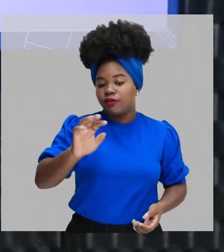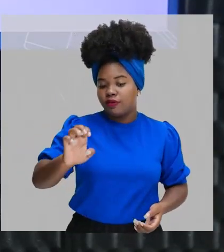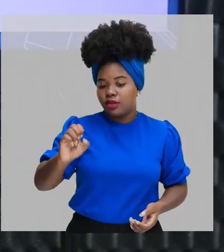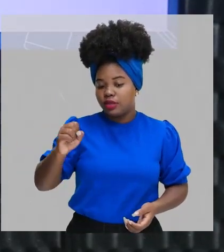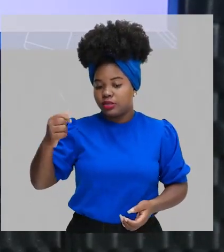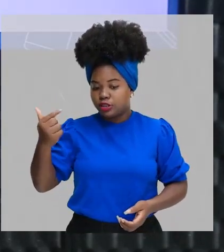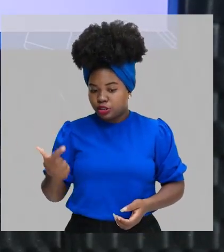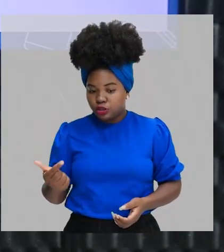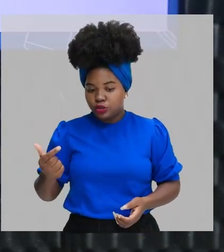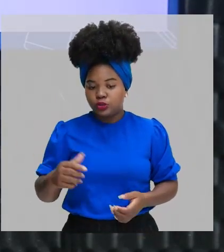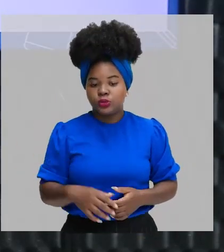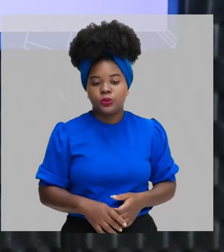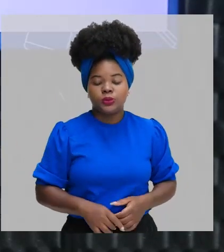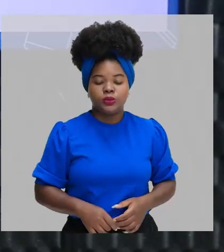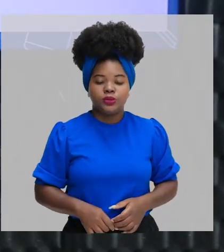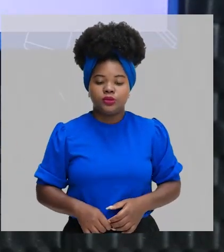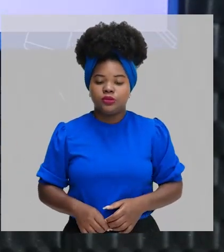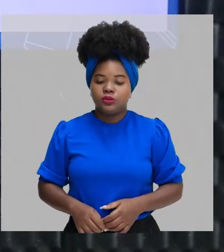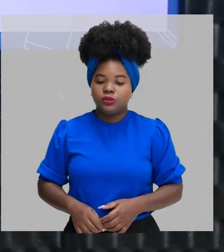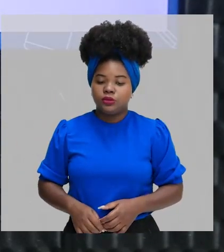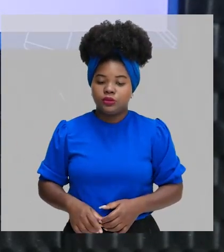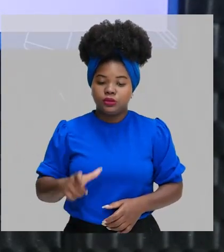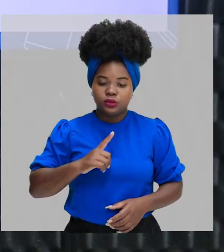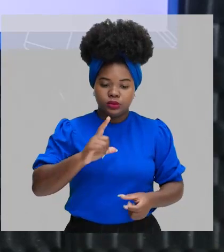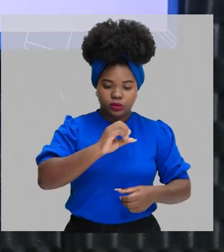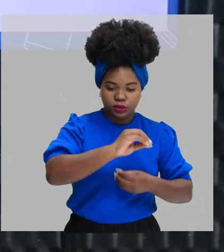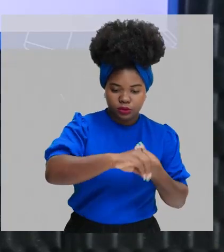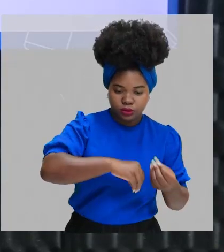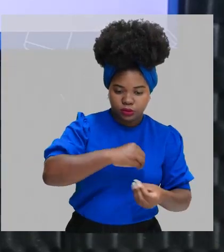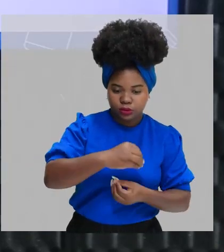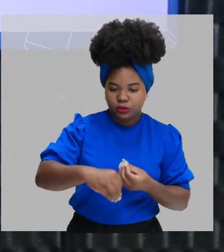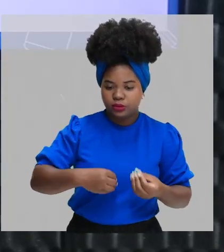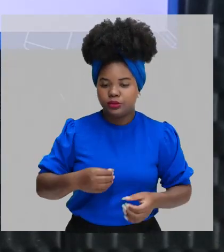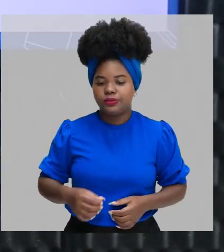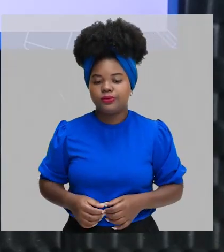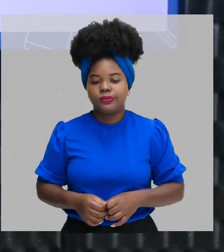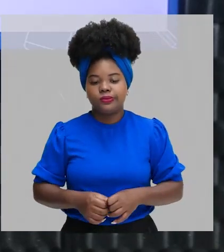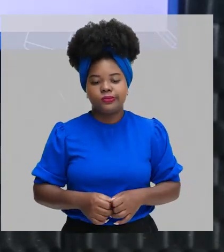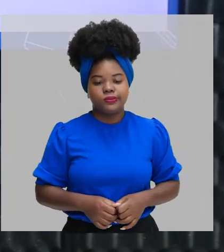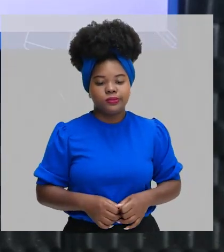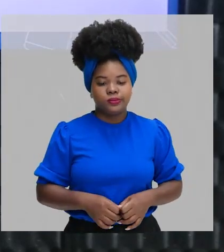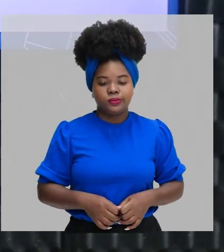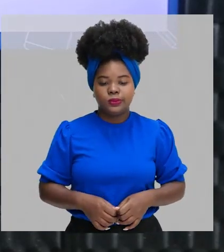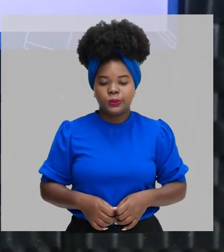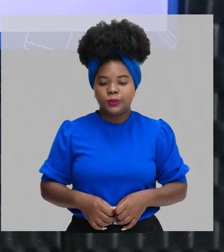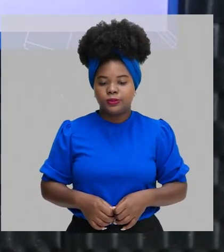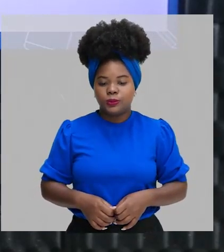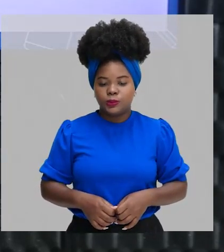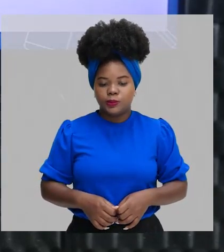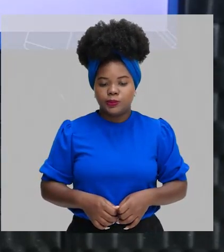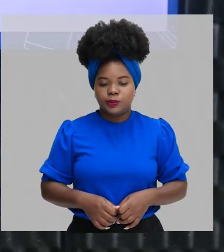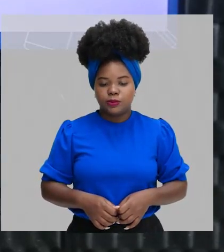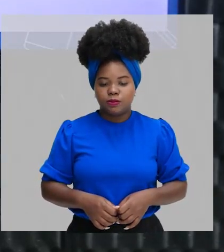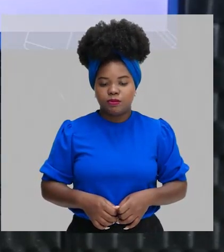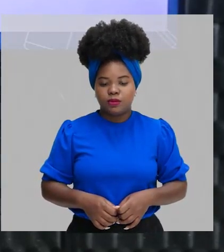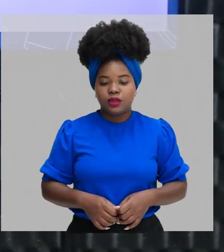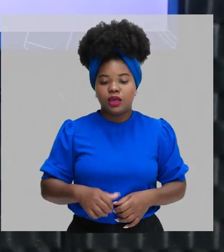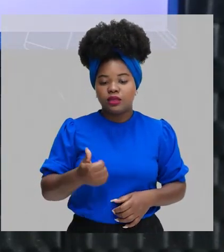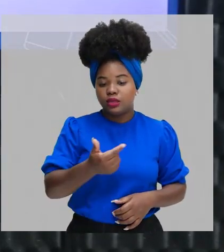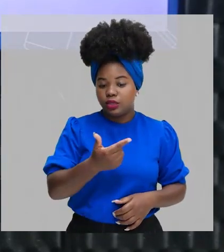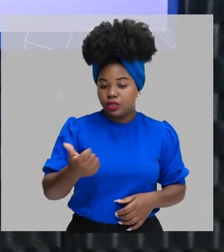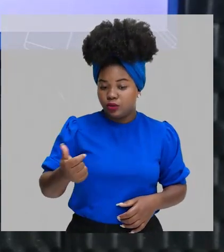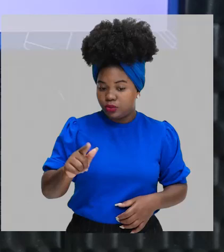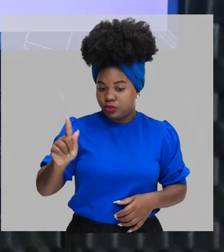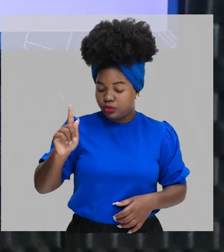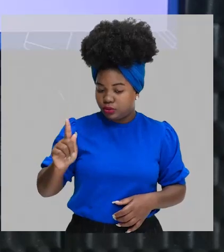realmente está reagindo nessa reação. Tá certo? Bom, 12 gramas,